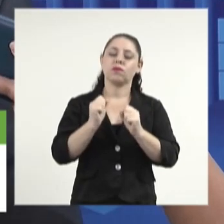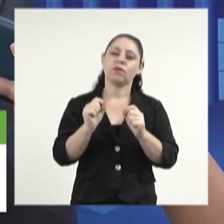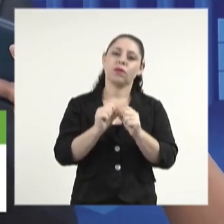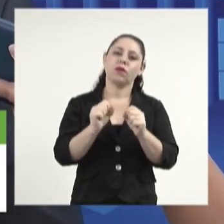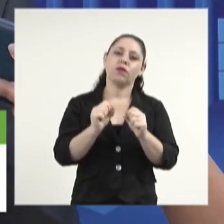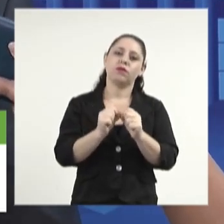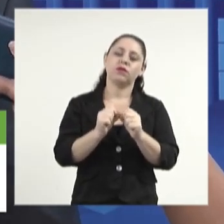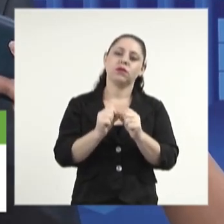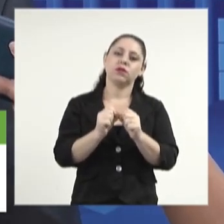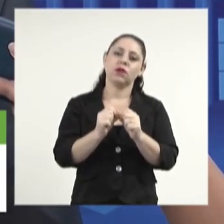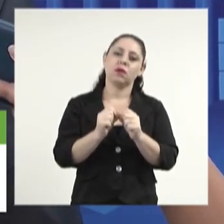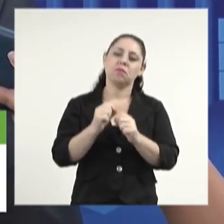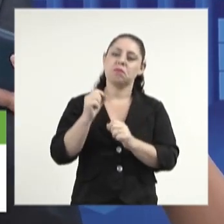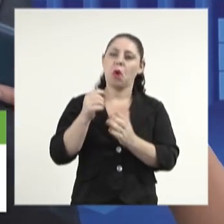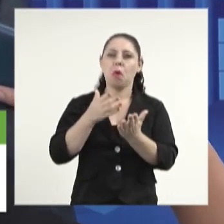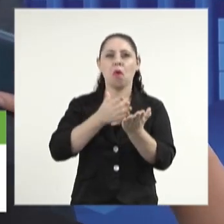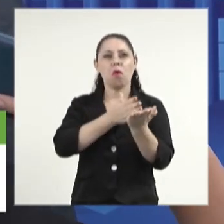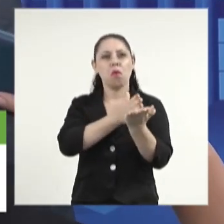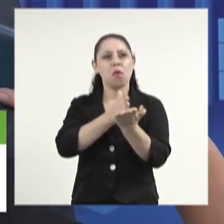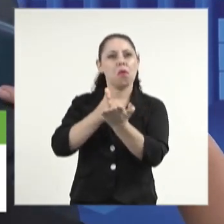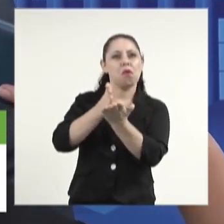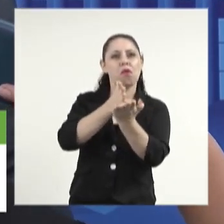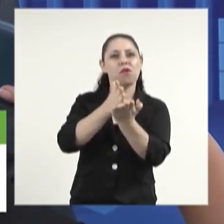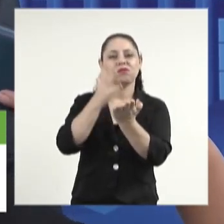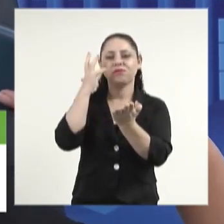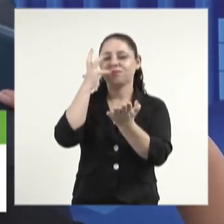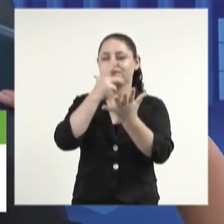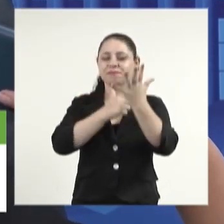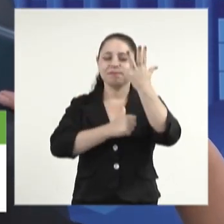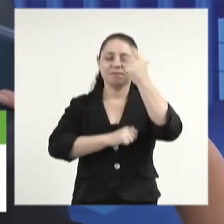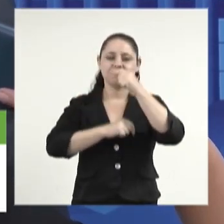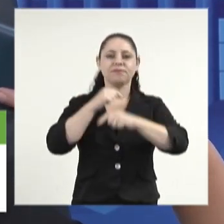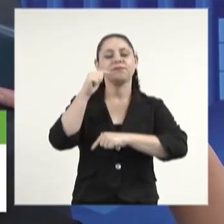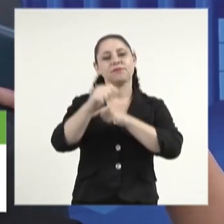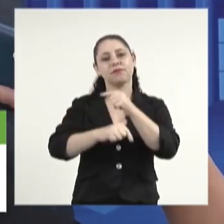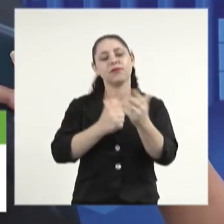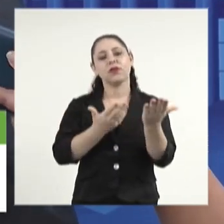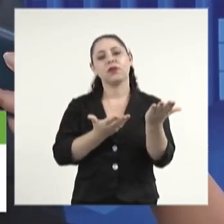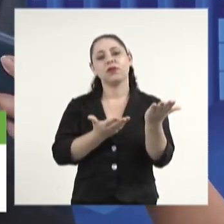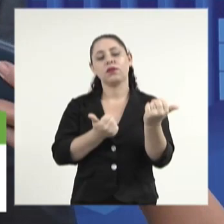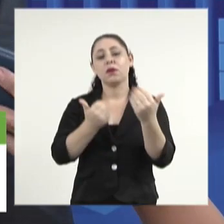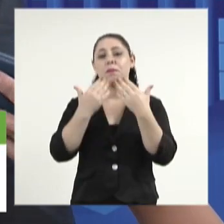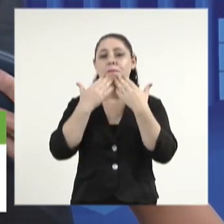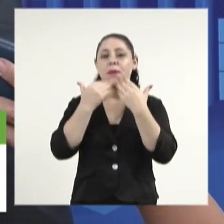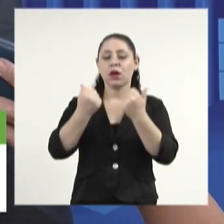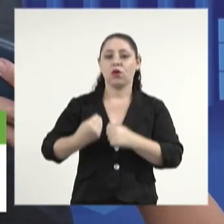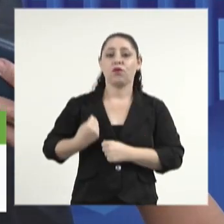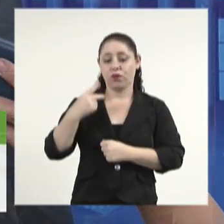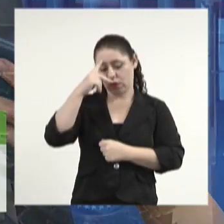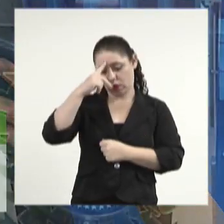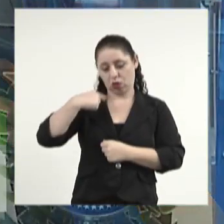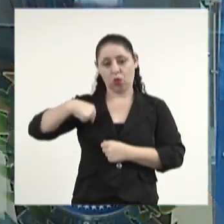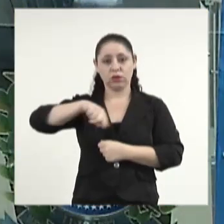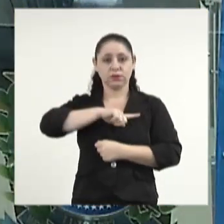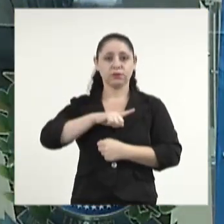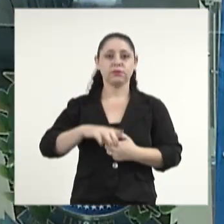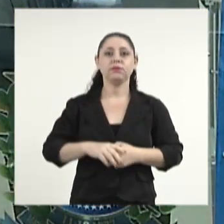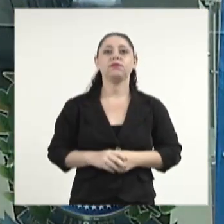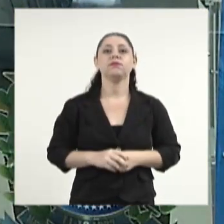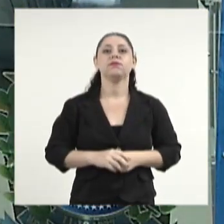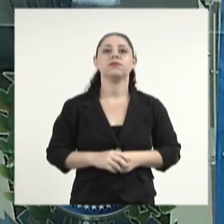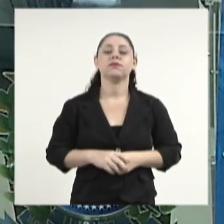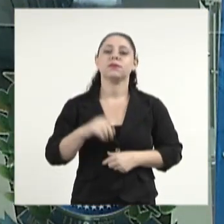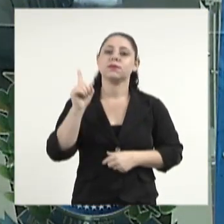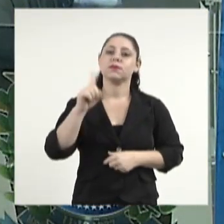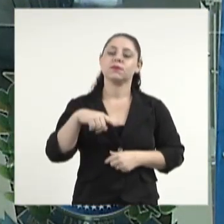fazer uma muito bonita caminhada para o serviço da juventude e melhorar a vida da gente. É